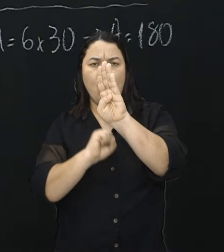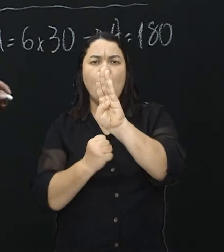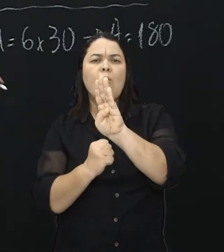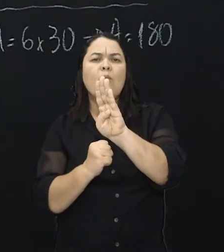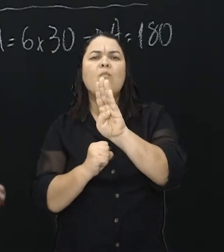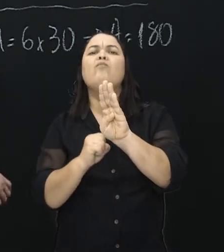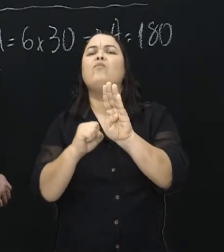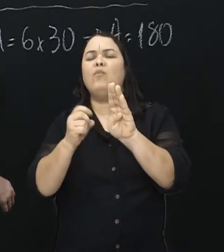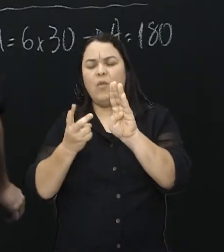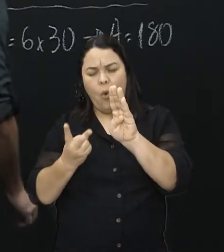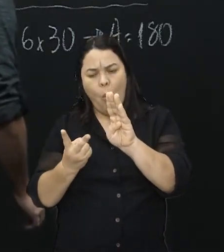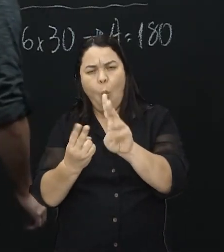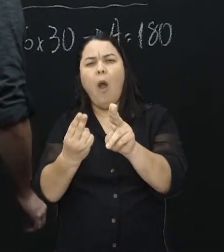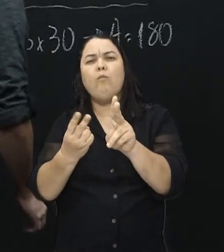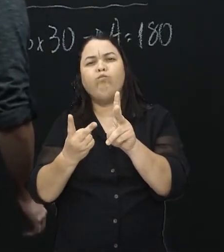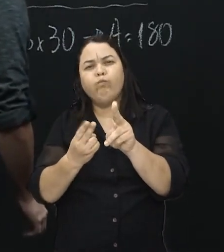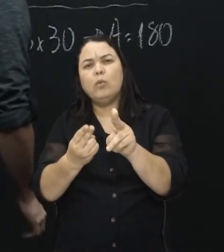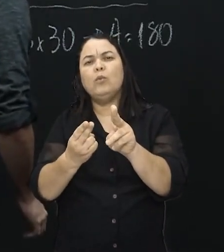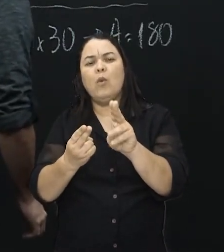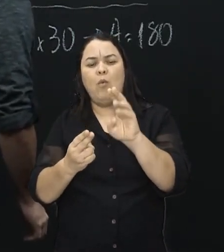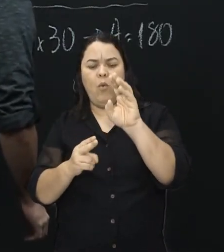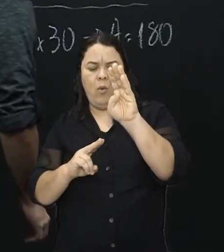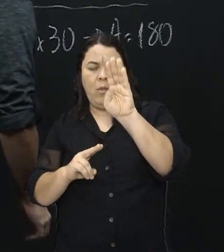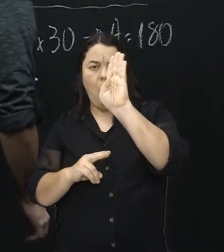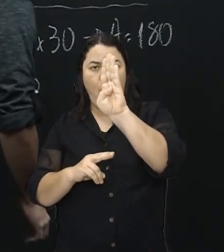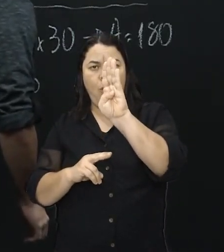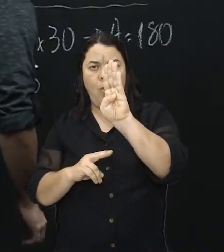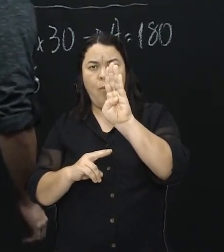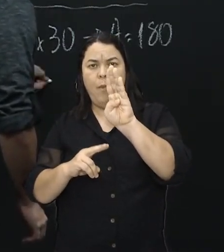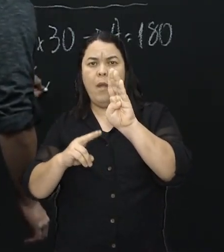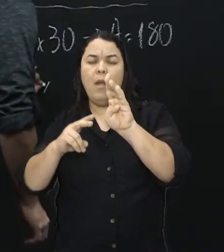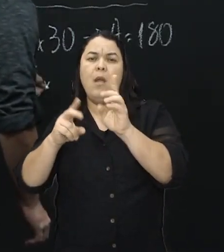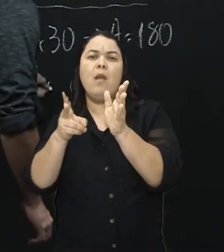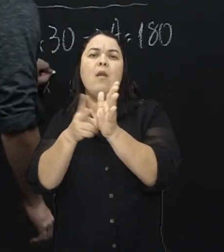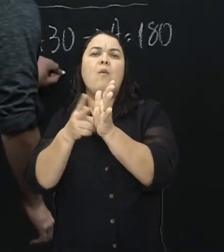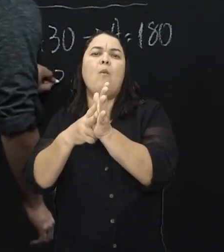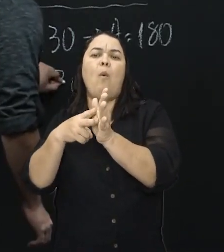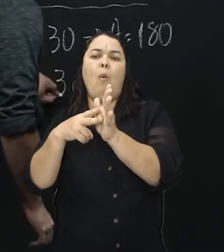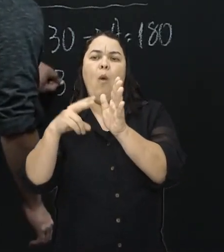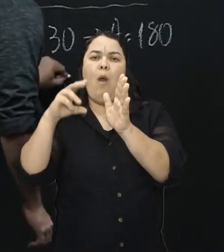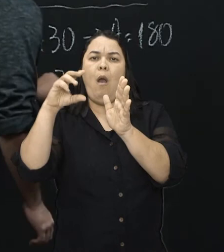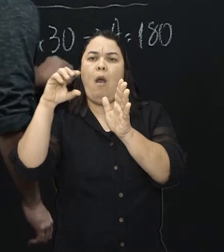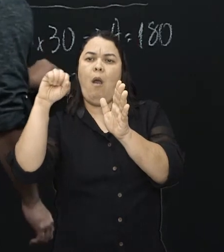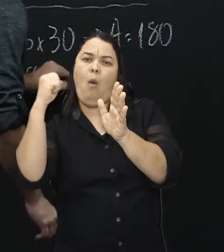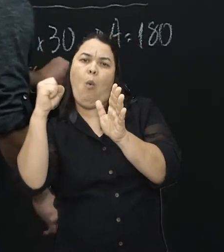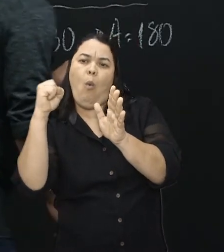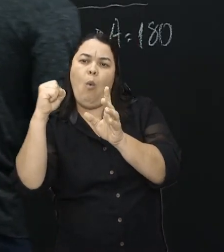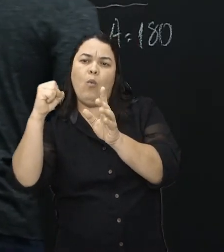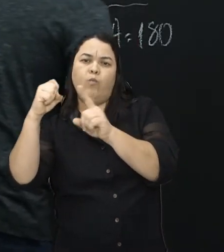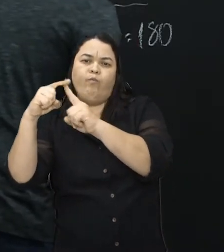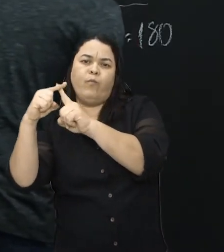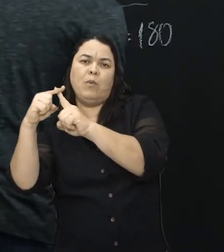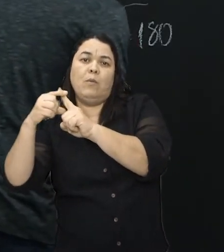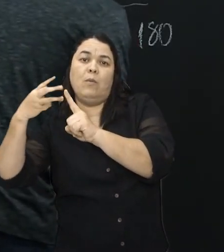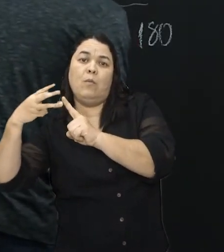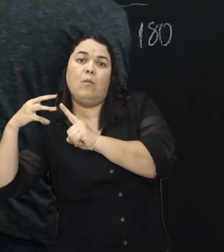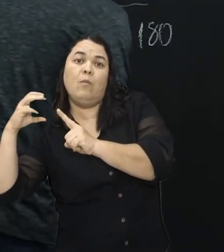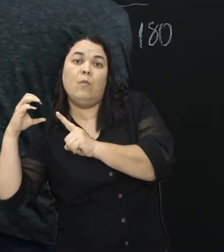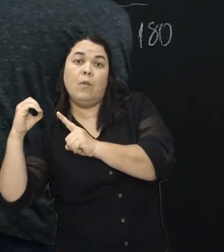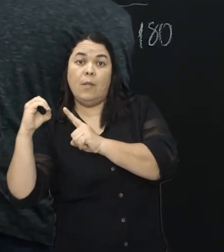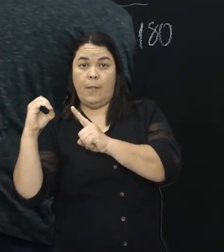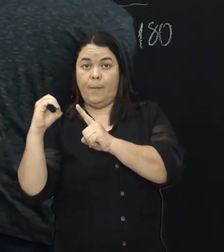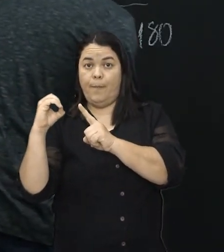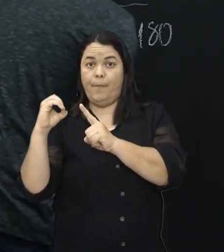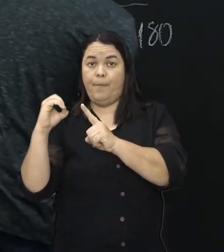a mesma coisa. O valor do B é igual a 8 vezes 30,